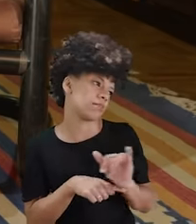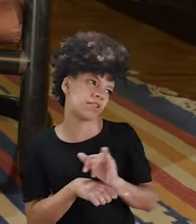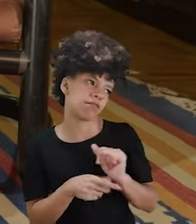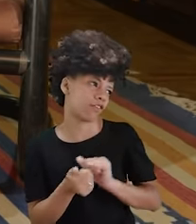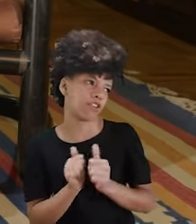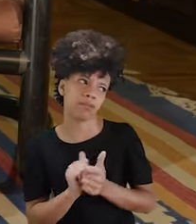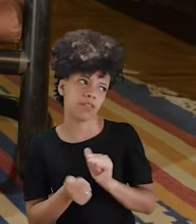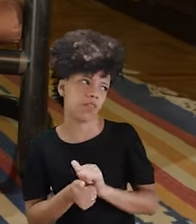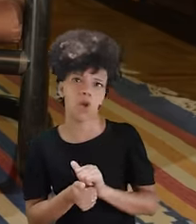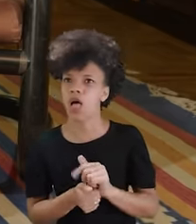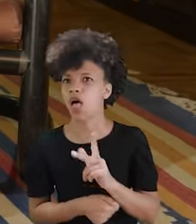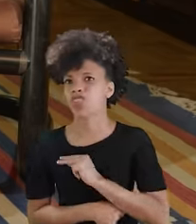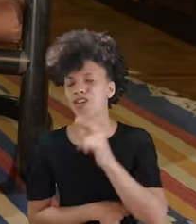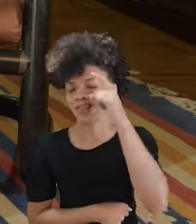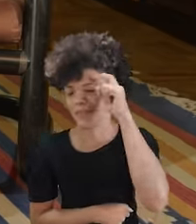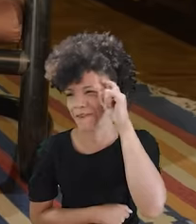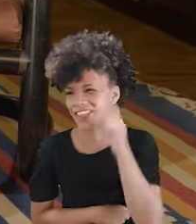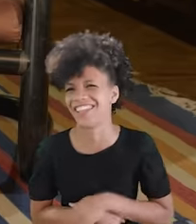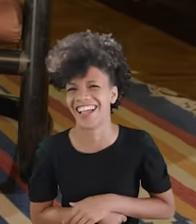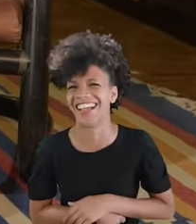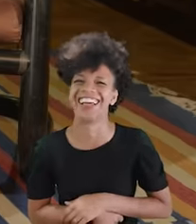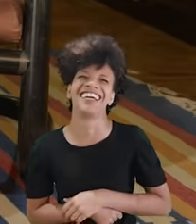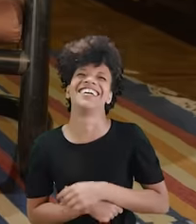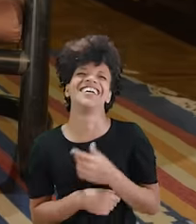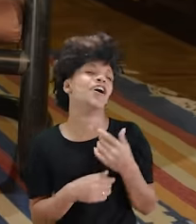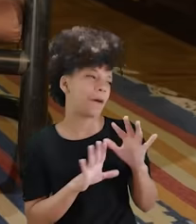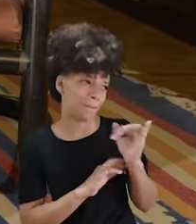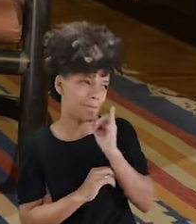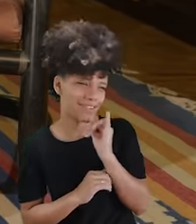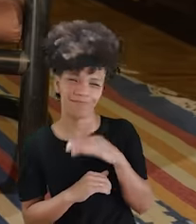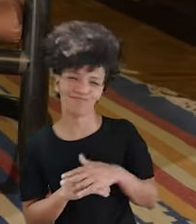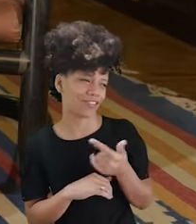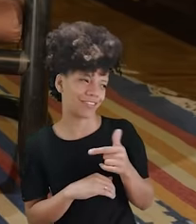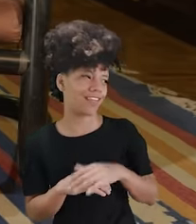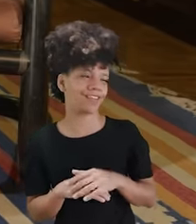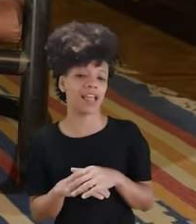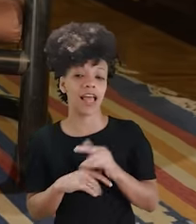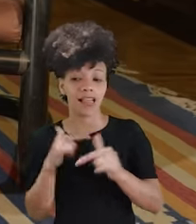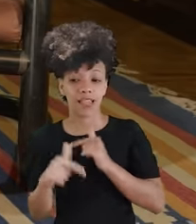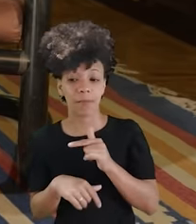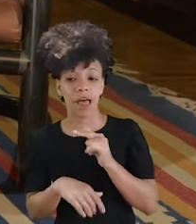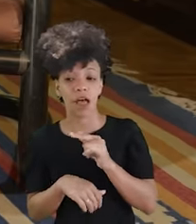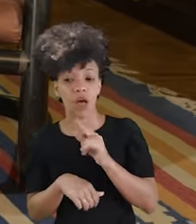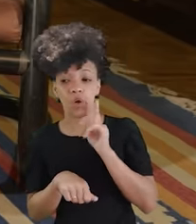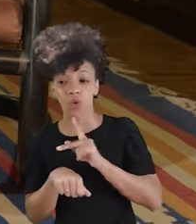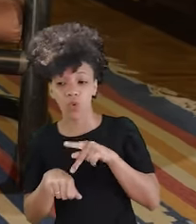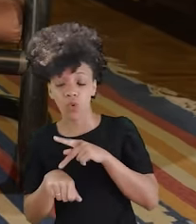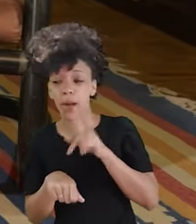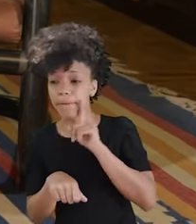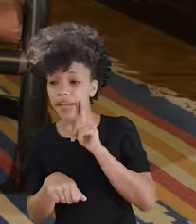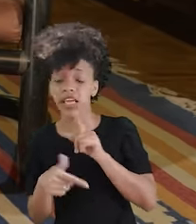essa de improviso Nossa Maurício não tem essa de improviso ó por exemplo trabalhar com a a